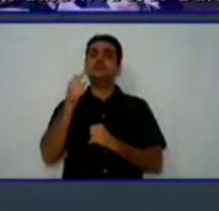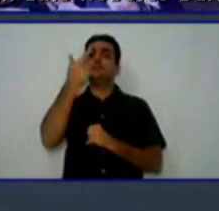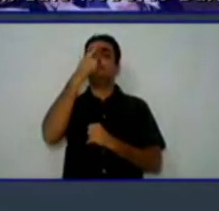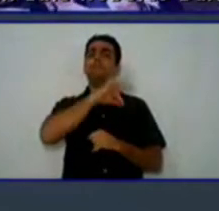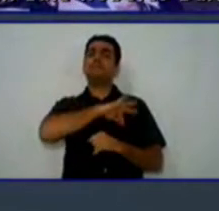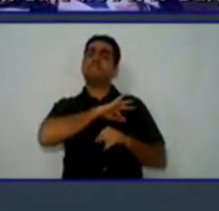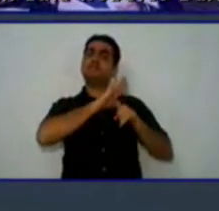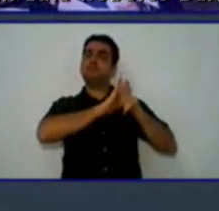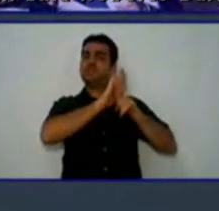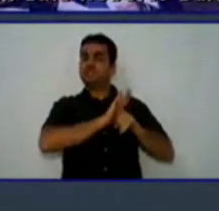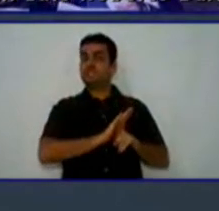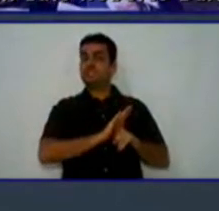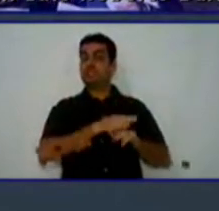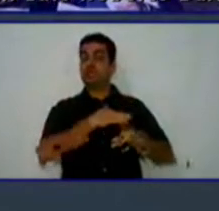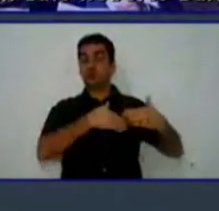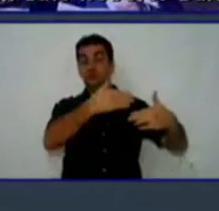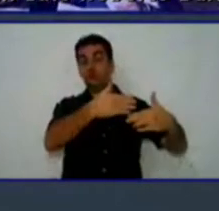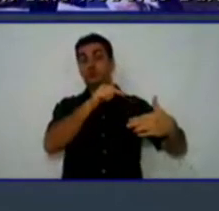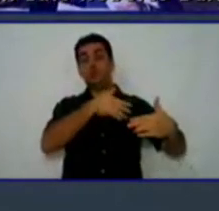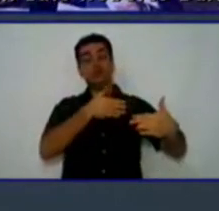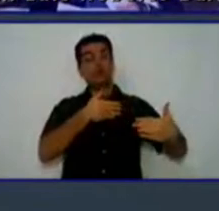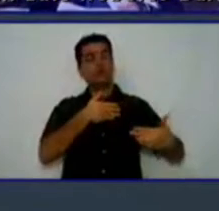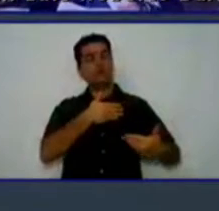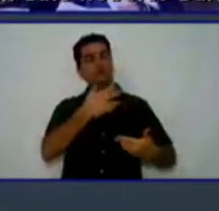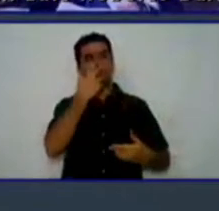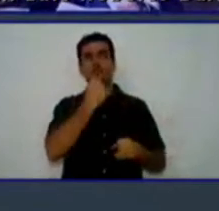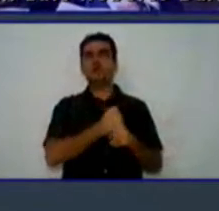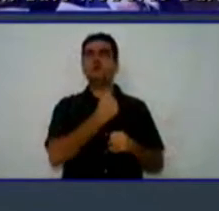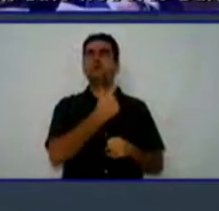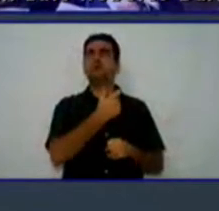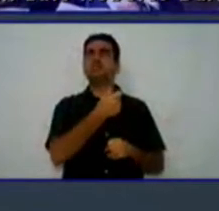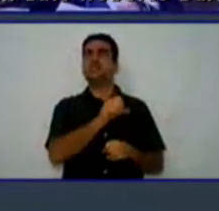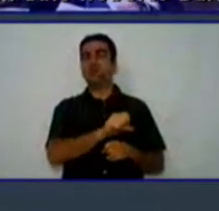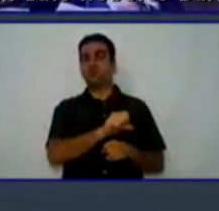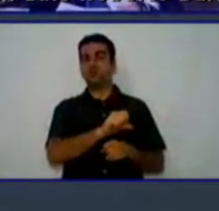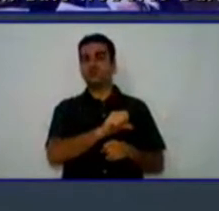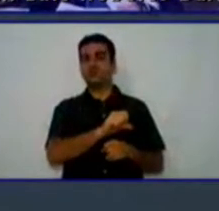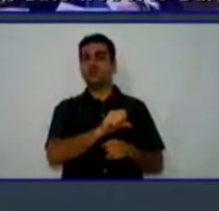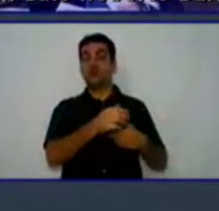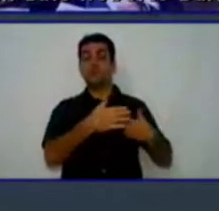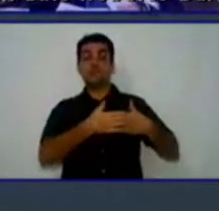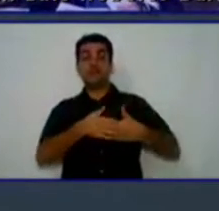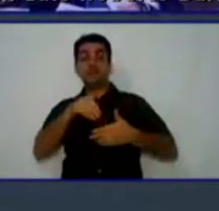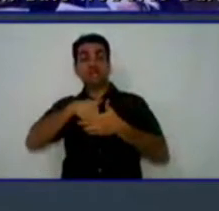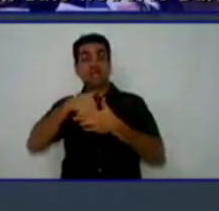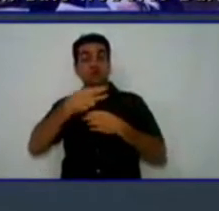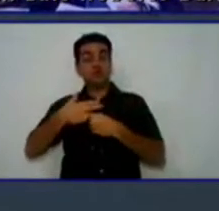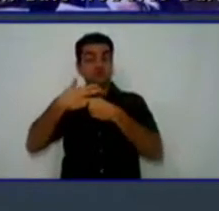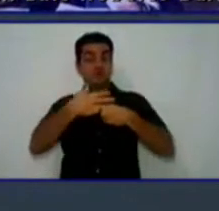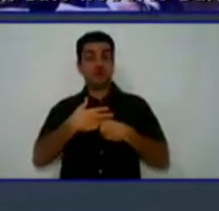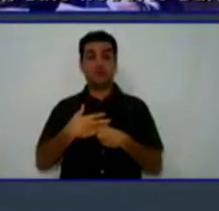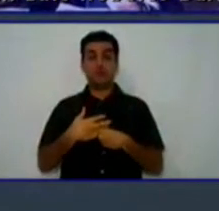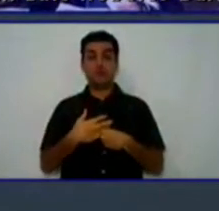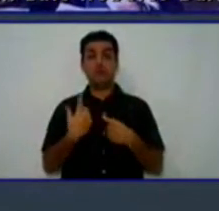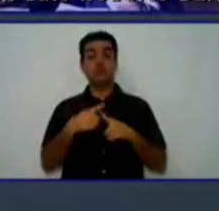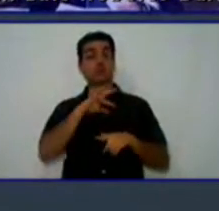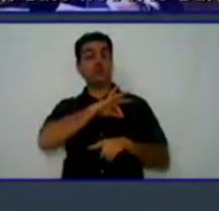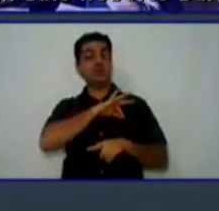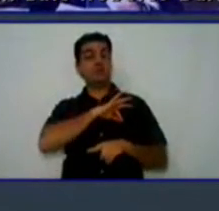inquérito em andamento que foi instaurado em 2019, às vésperas da eleição municipal, por um